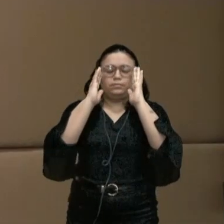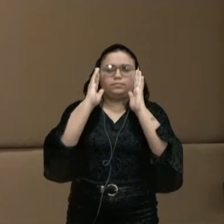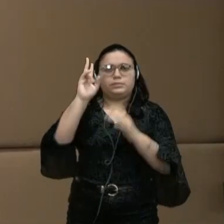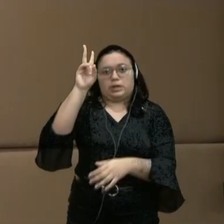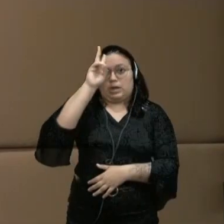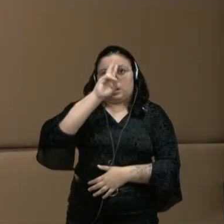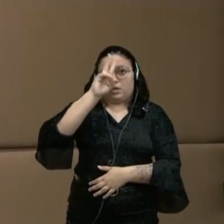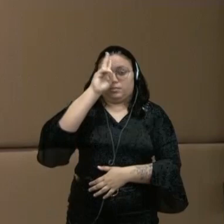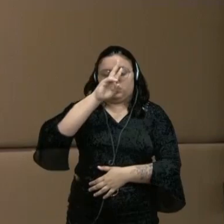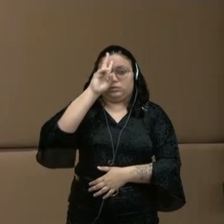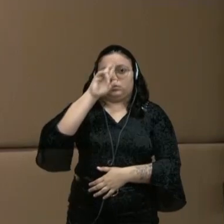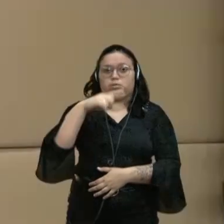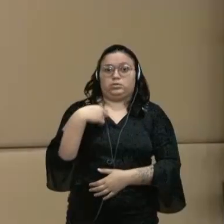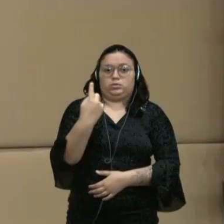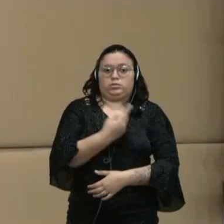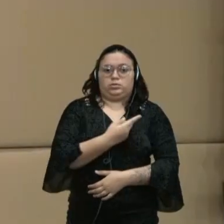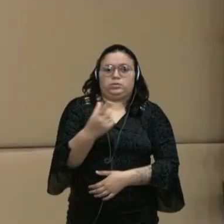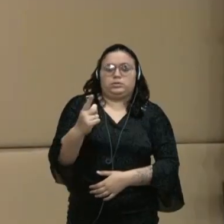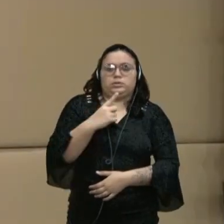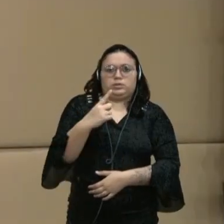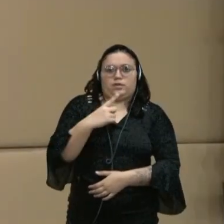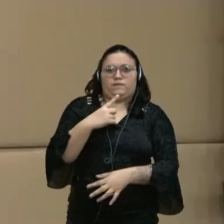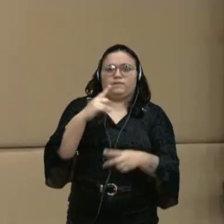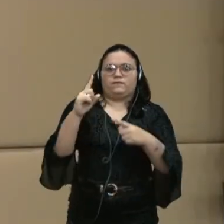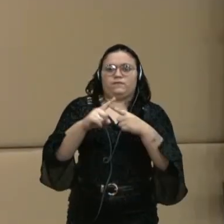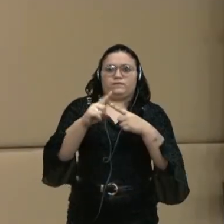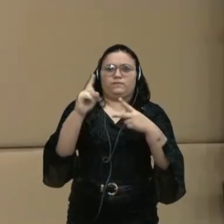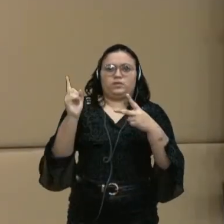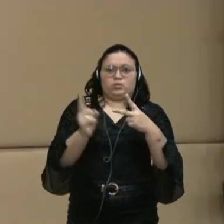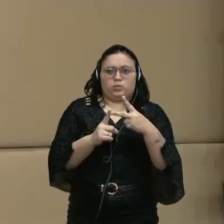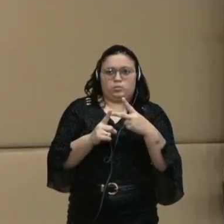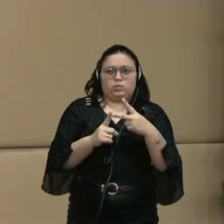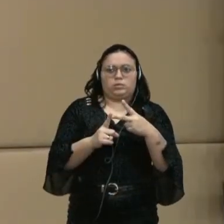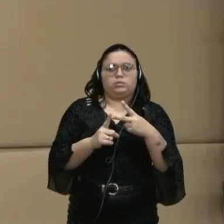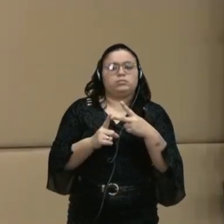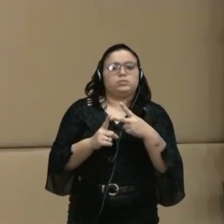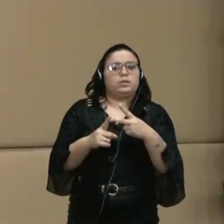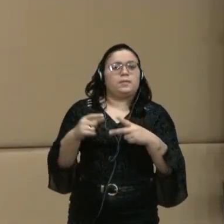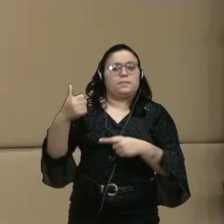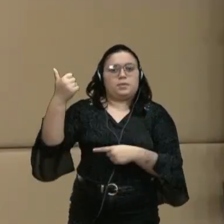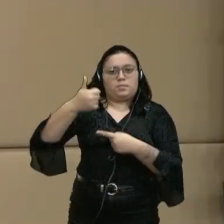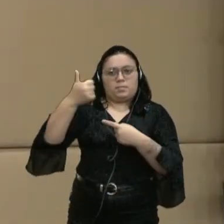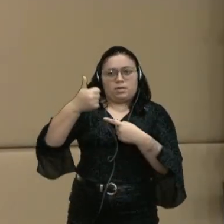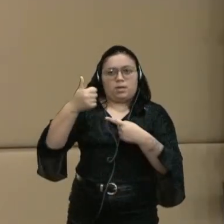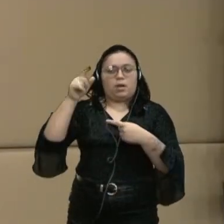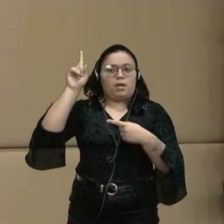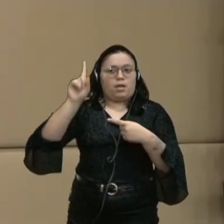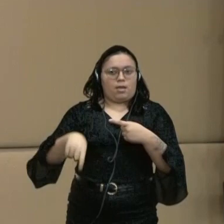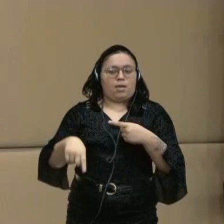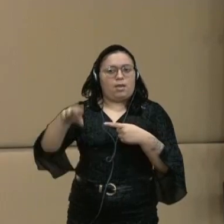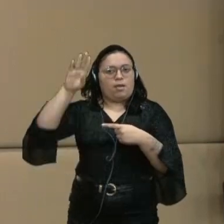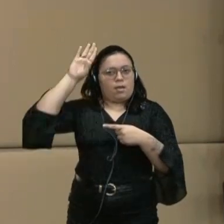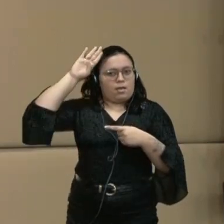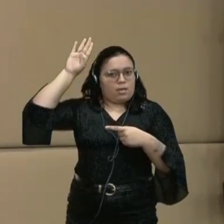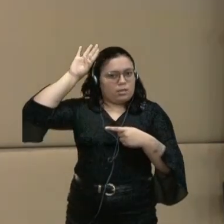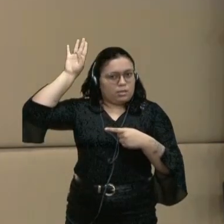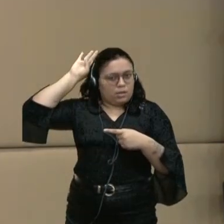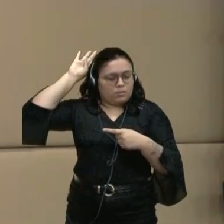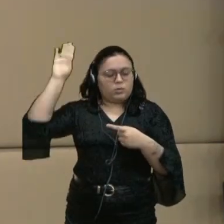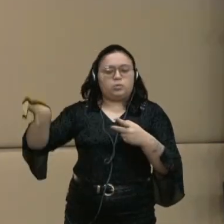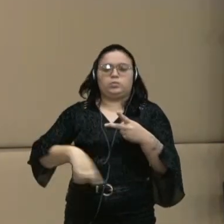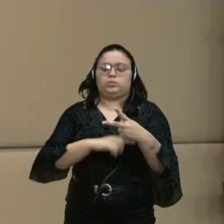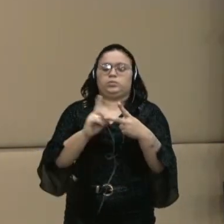Lembrando que nós tivemos 2 categorias nessa premiação. A primeira categoria foram trabalhos acadêmicos, a